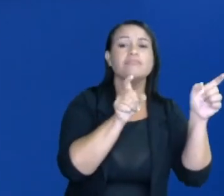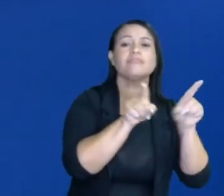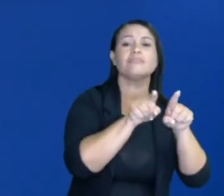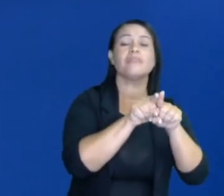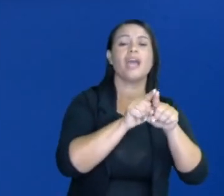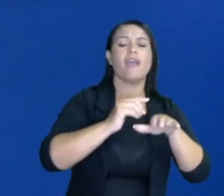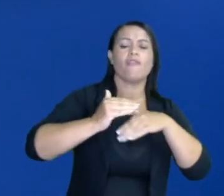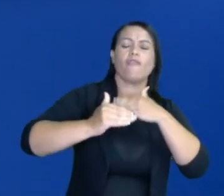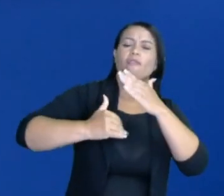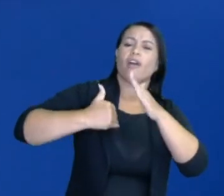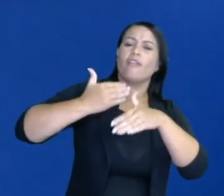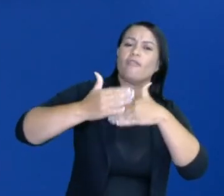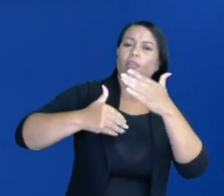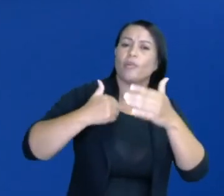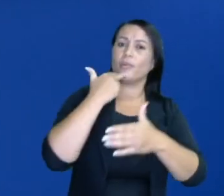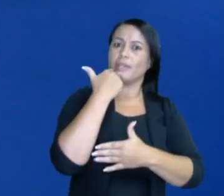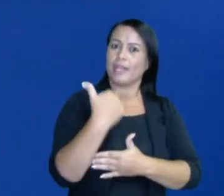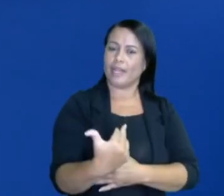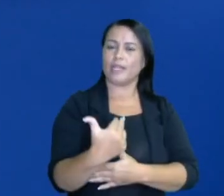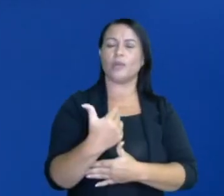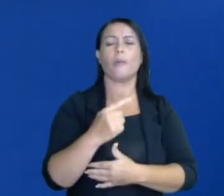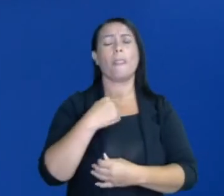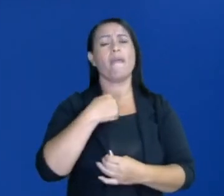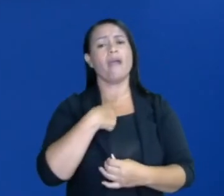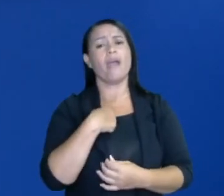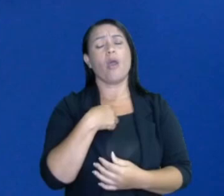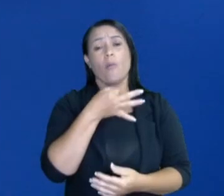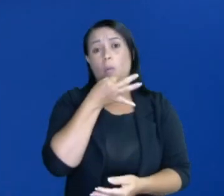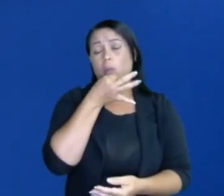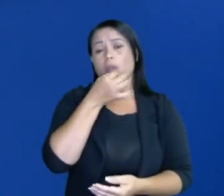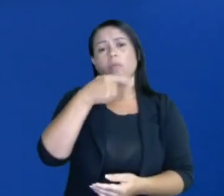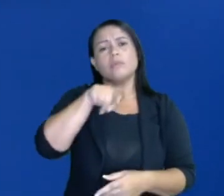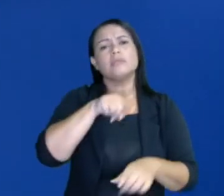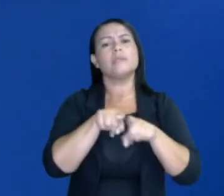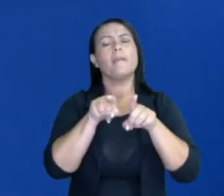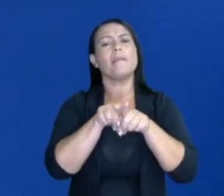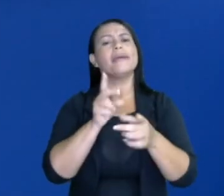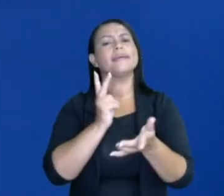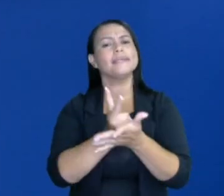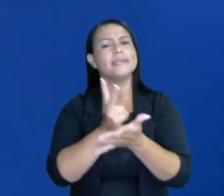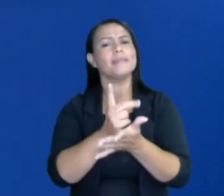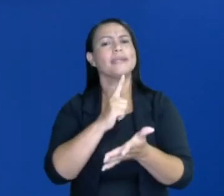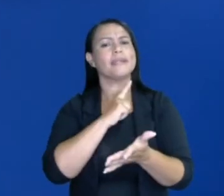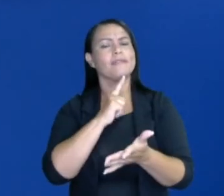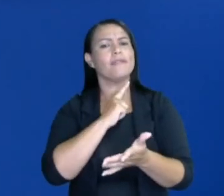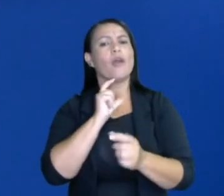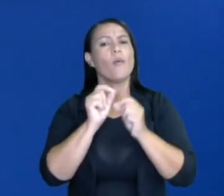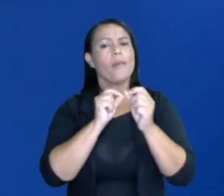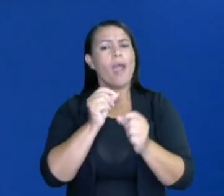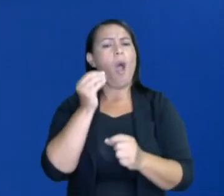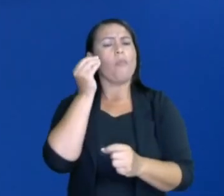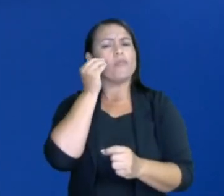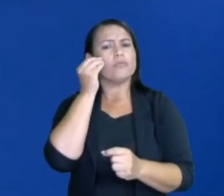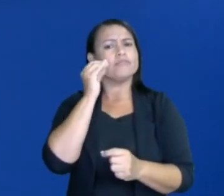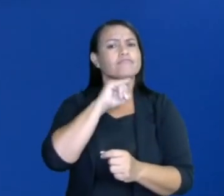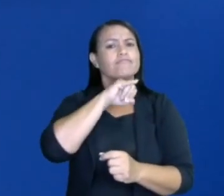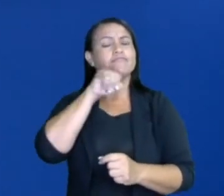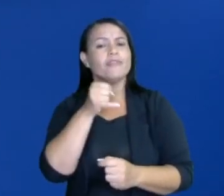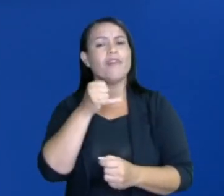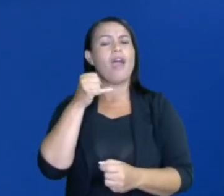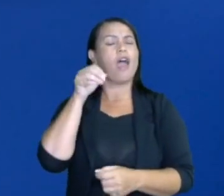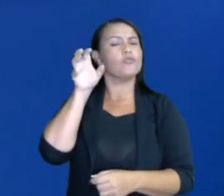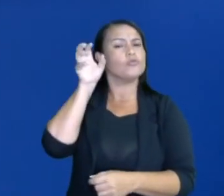vai evoluindo na língua, né? Eu sugiro a vocês também que sempre que tiverem a oportunidade de ouvir uma música